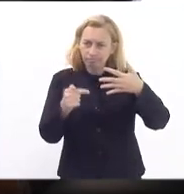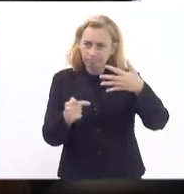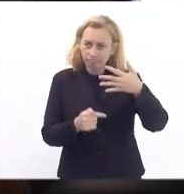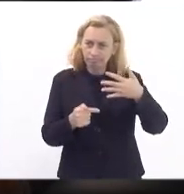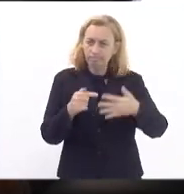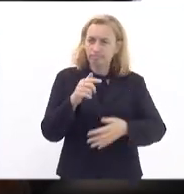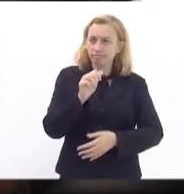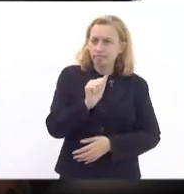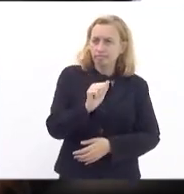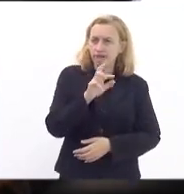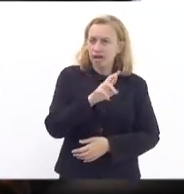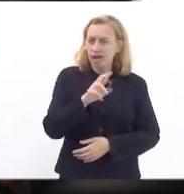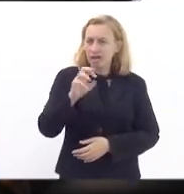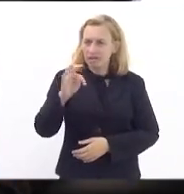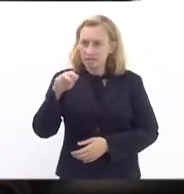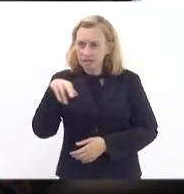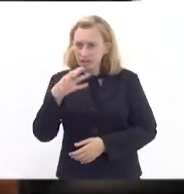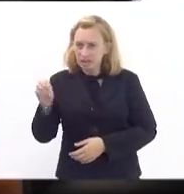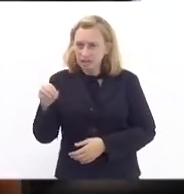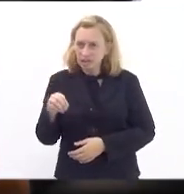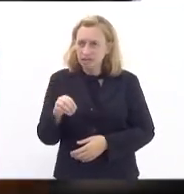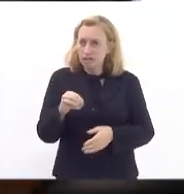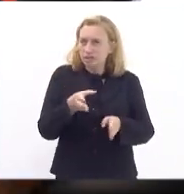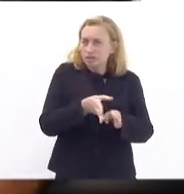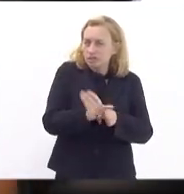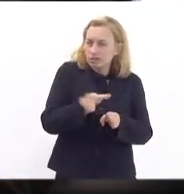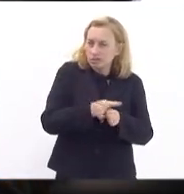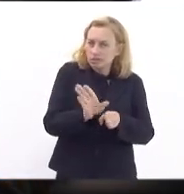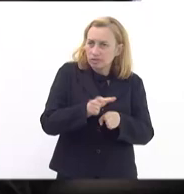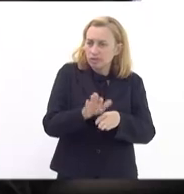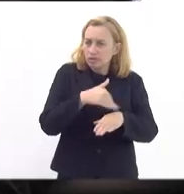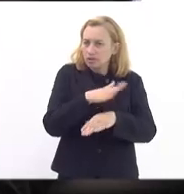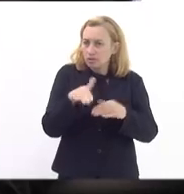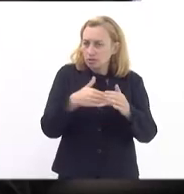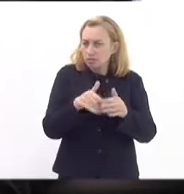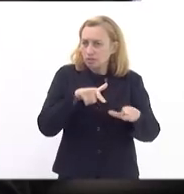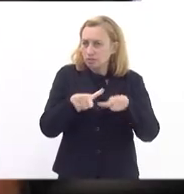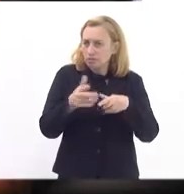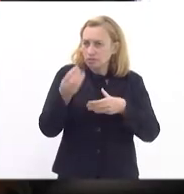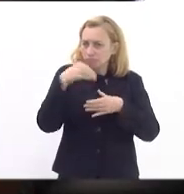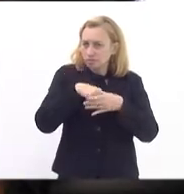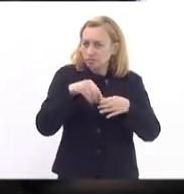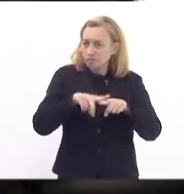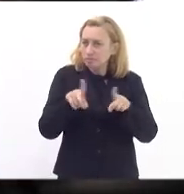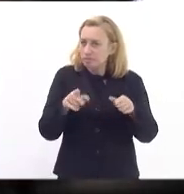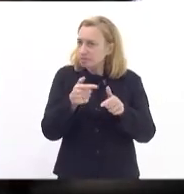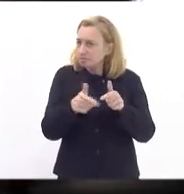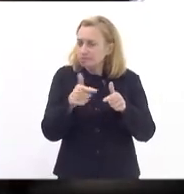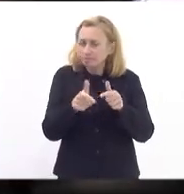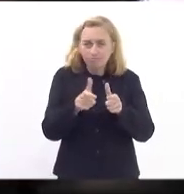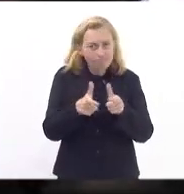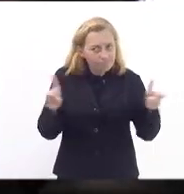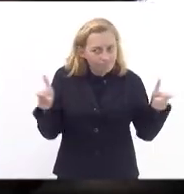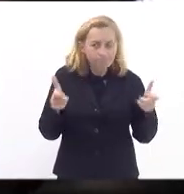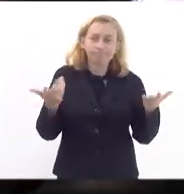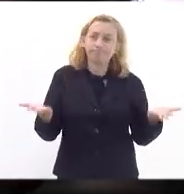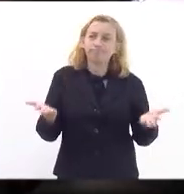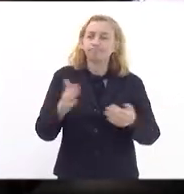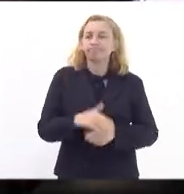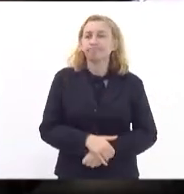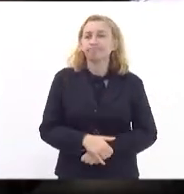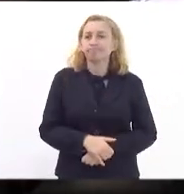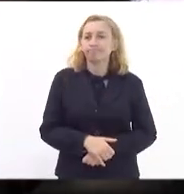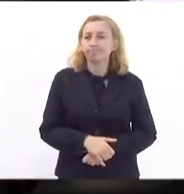arrastão Instituto instruções para quem trabalha ali dentro mas o problema é bem maior